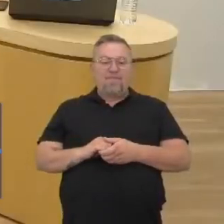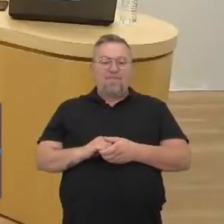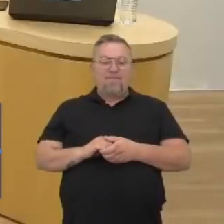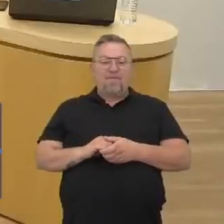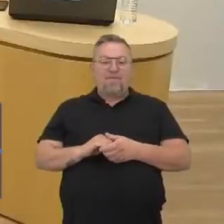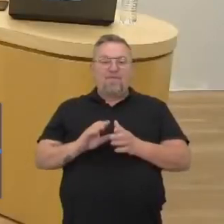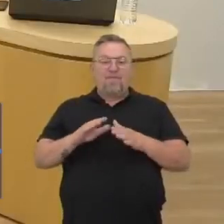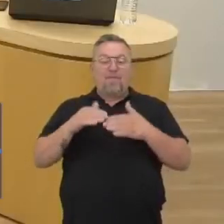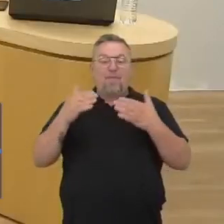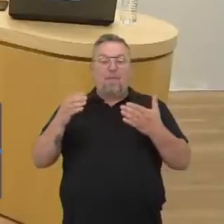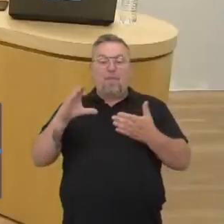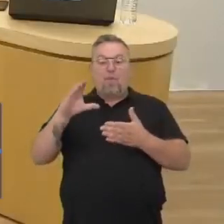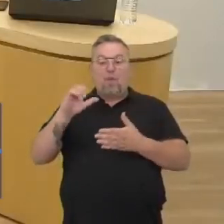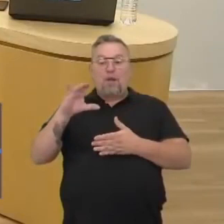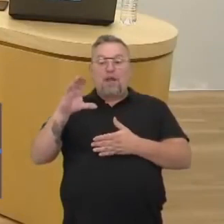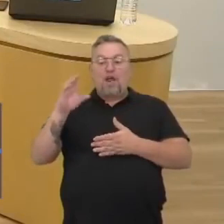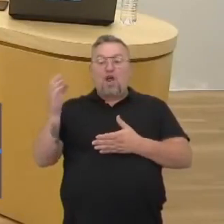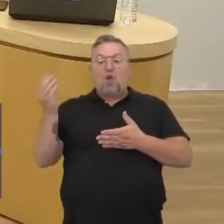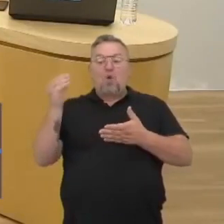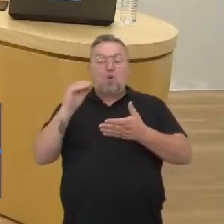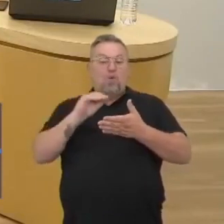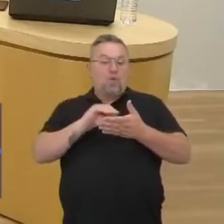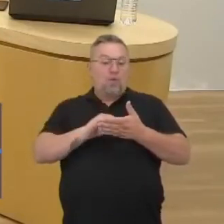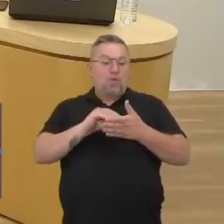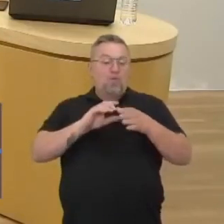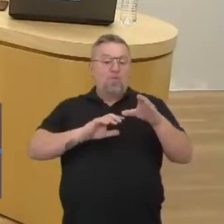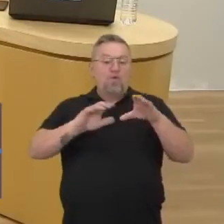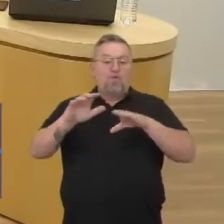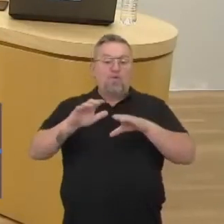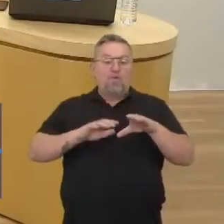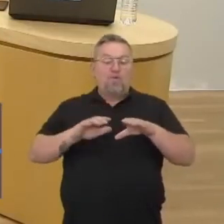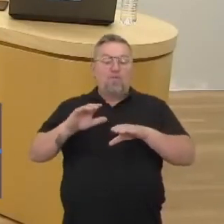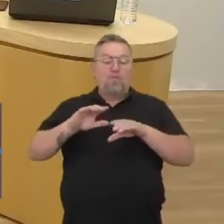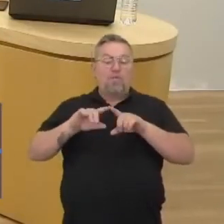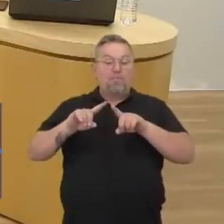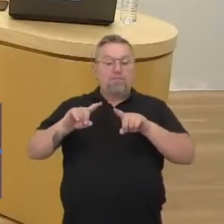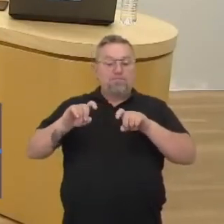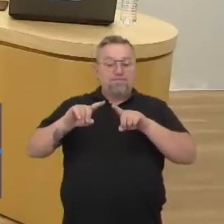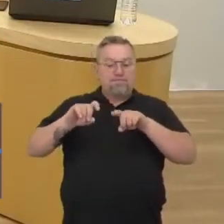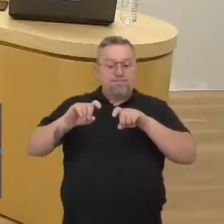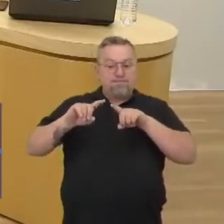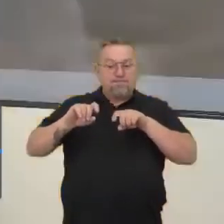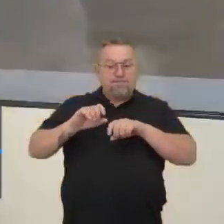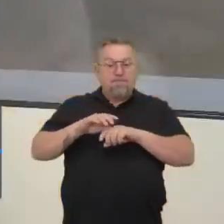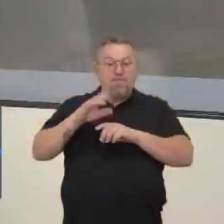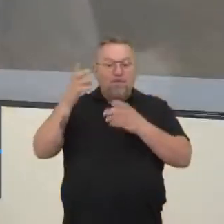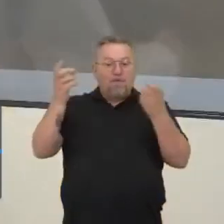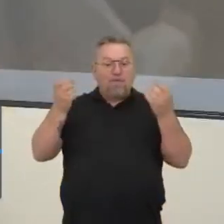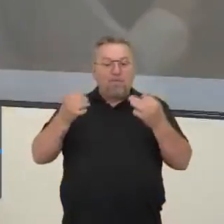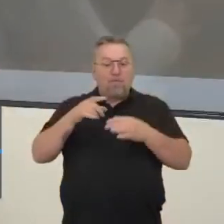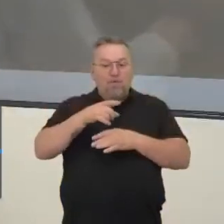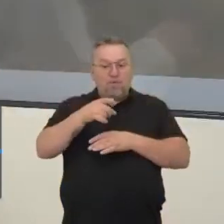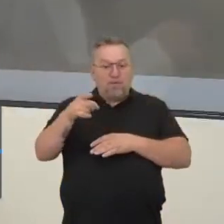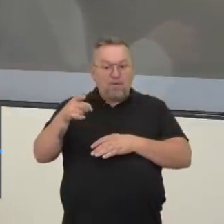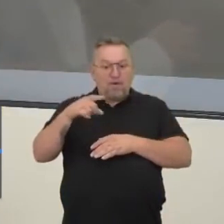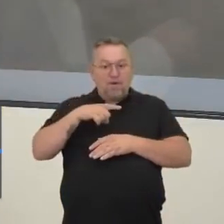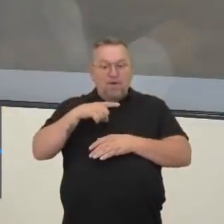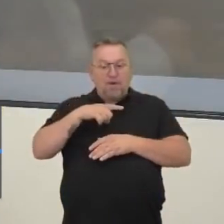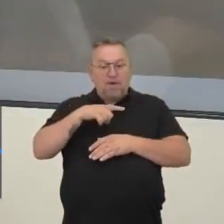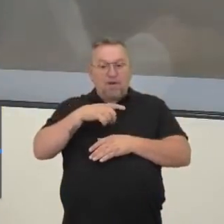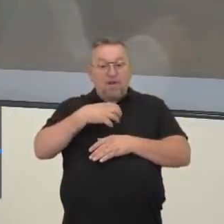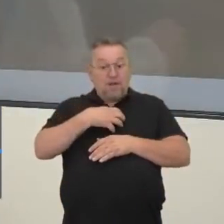Aí o Caio colocou aqui também agora, ó, movimento das patas. Bom, então, como já foi falado aqui, você tem o